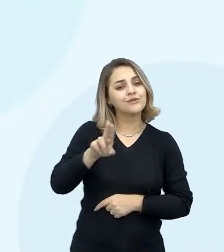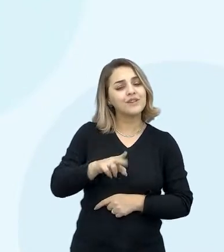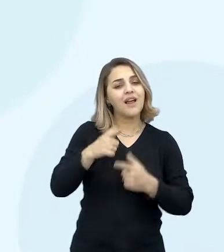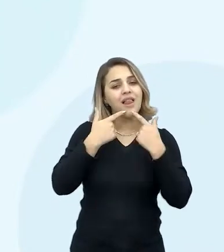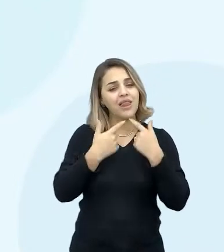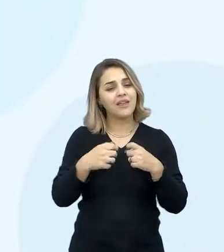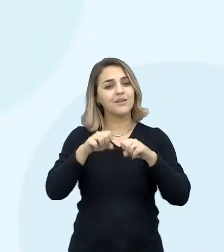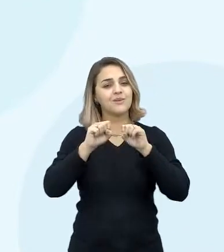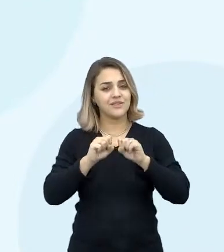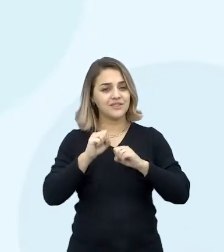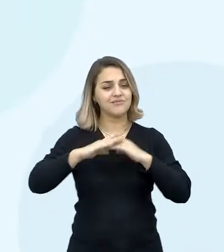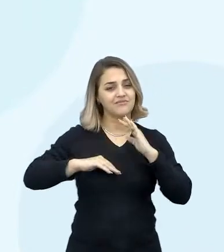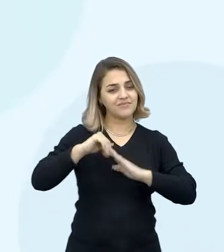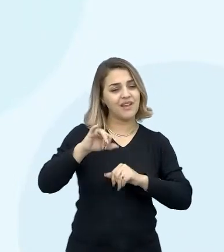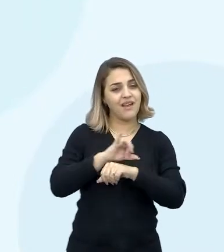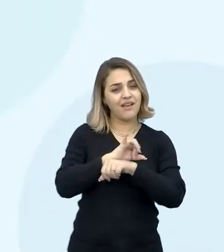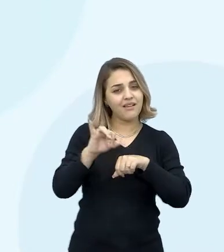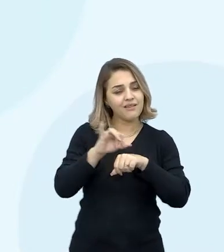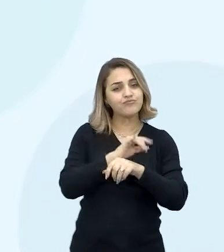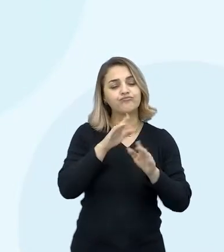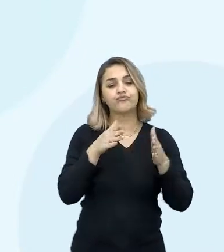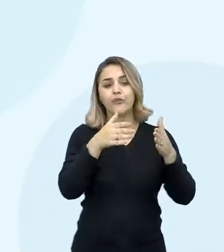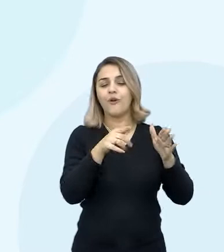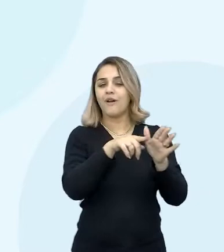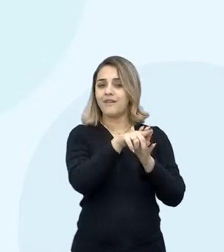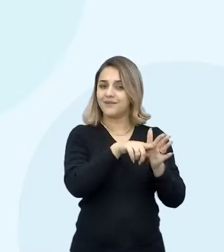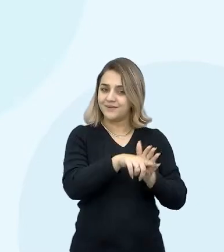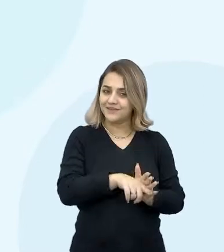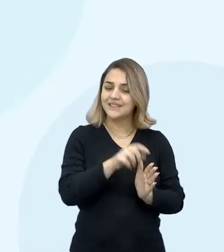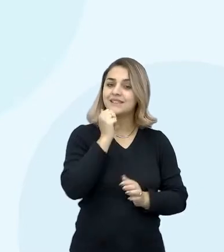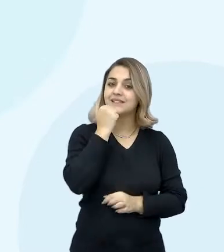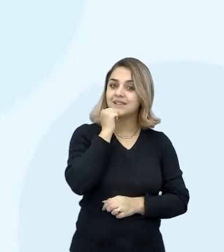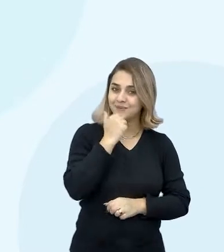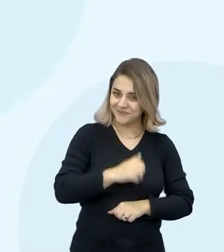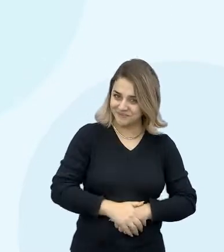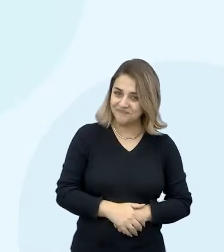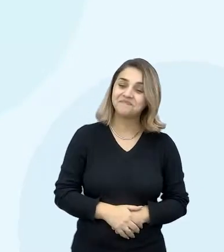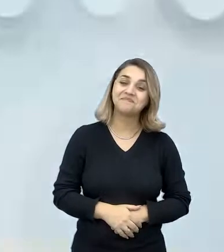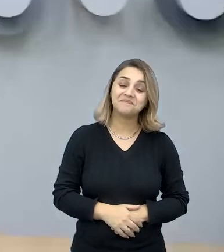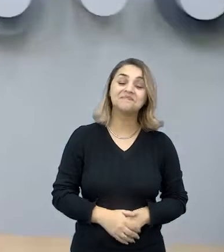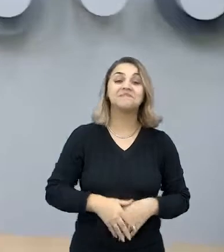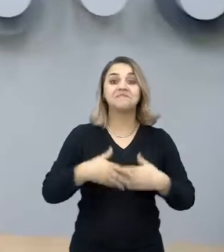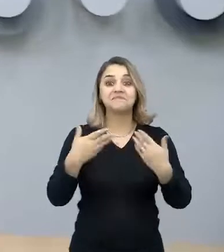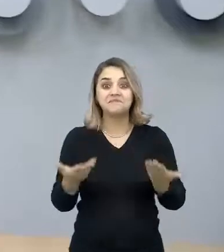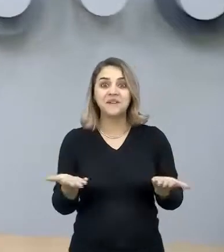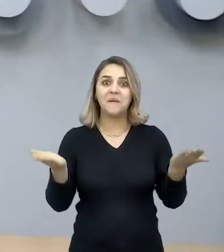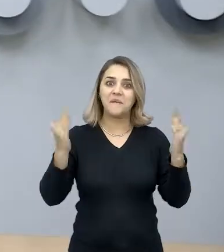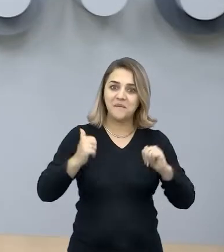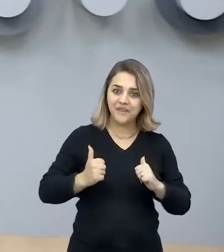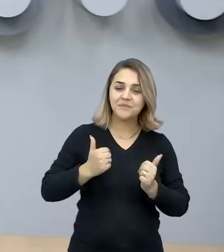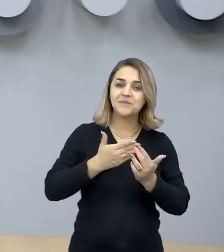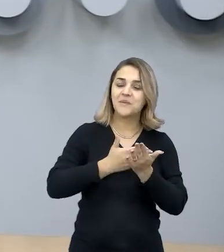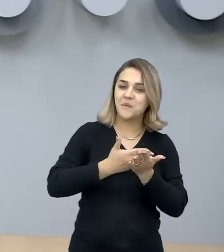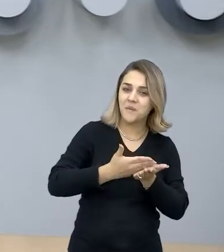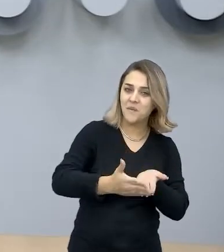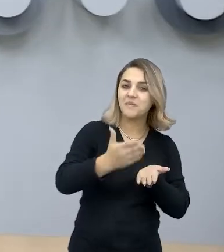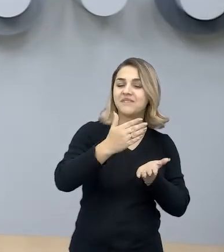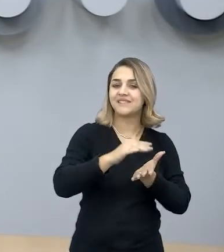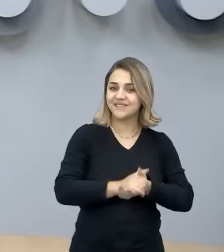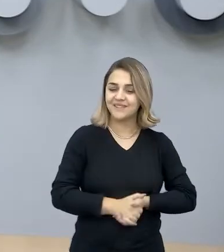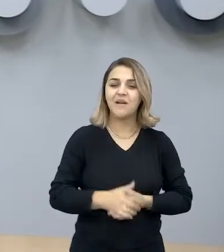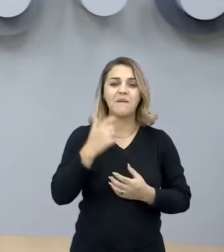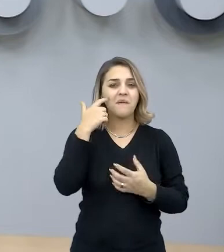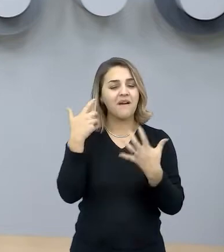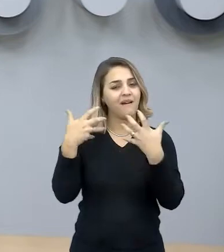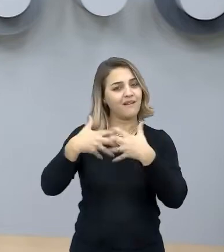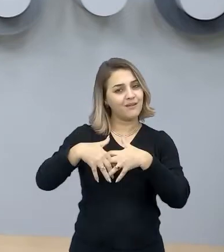linguagens adequados à investigação científica. Então, bora lá, bora dar o pontapé inicial nas nossas